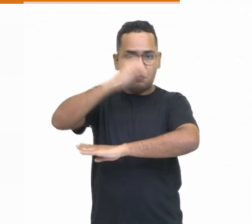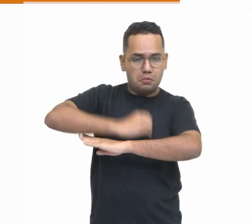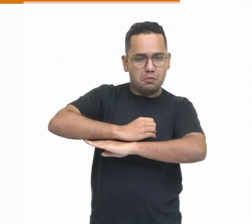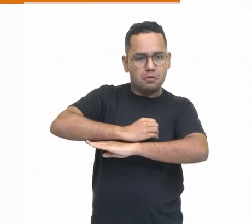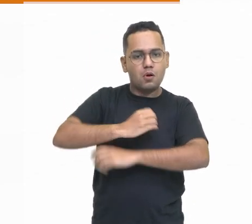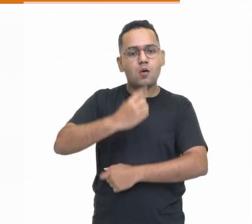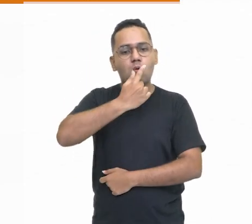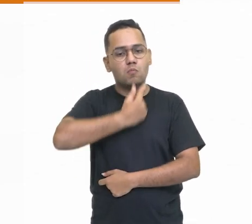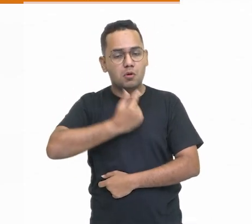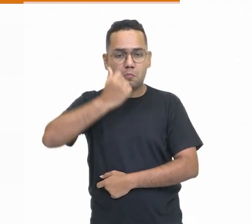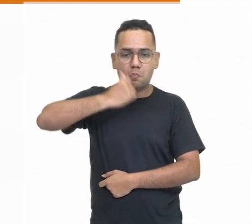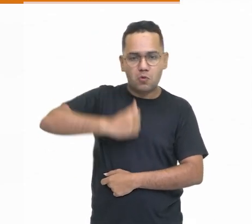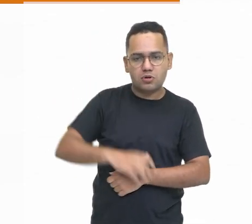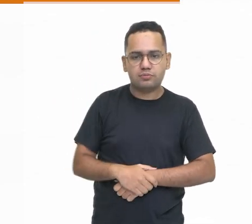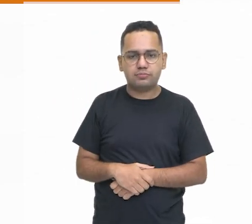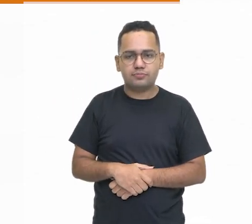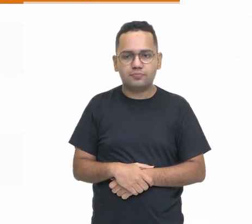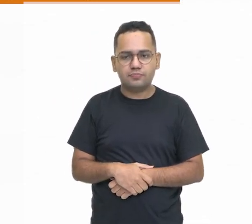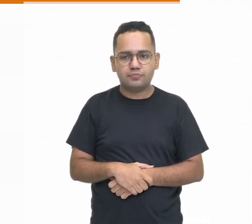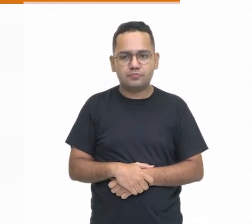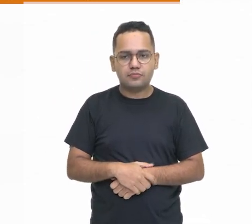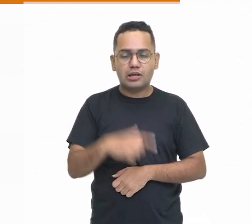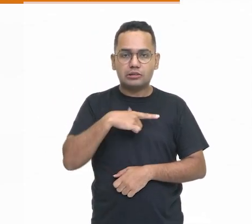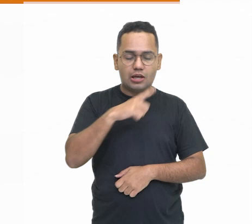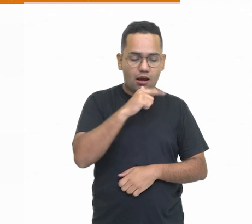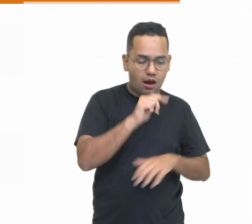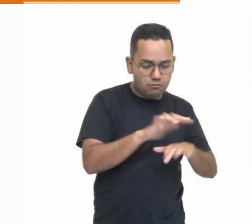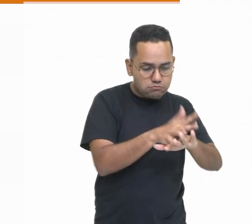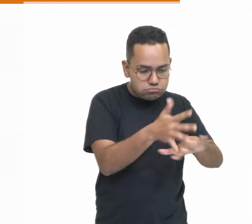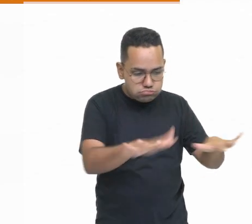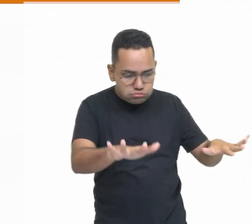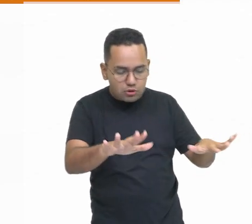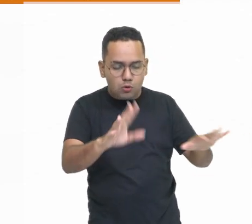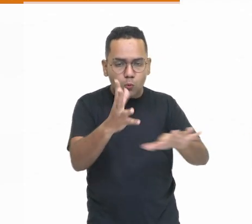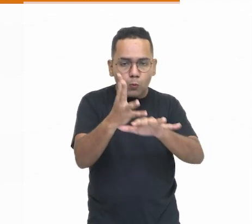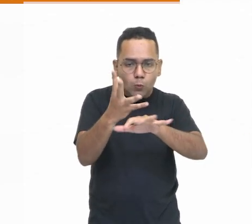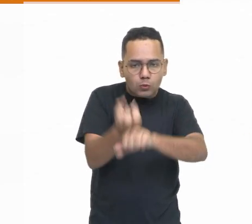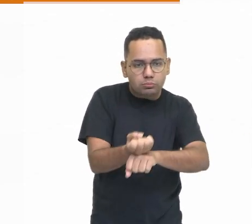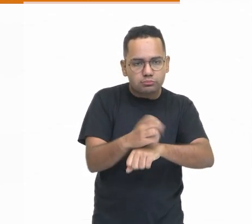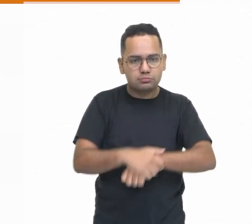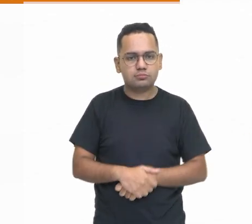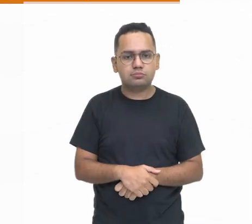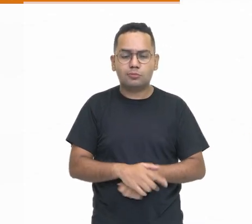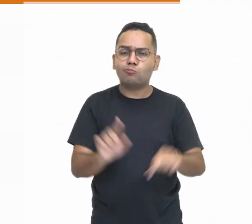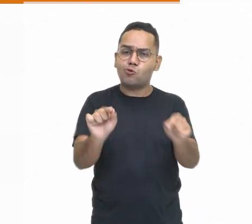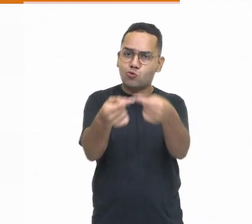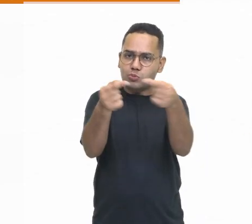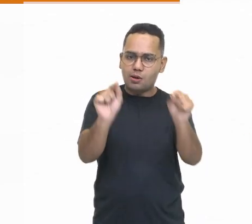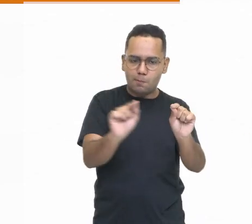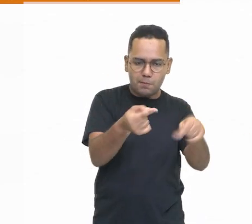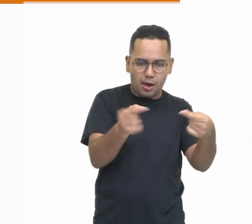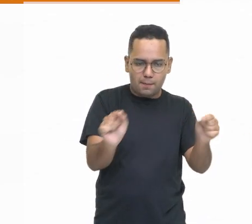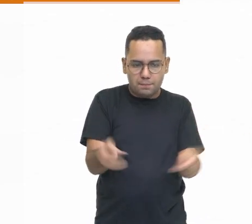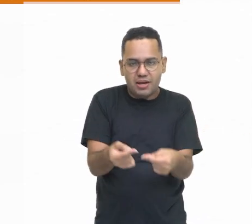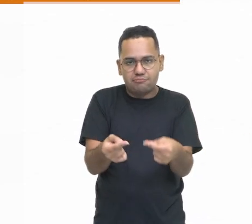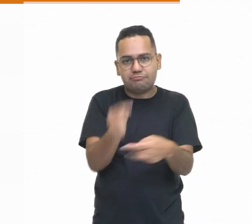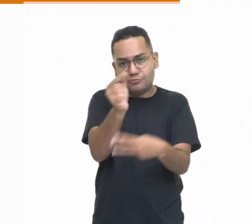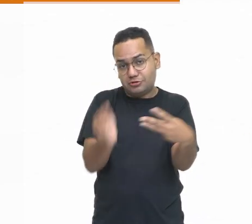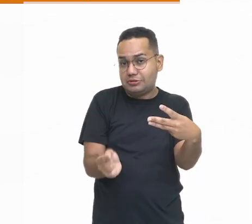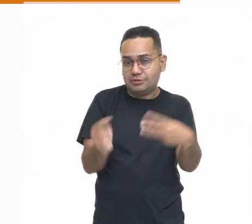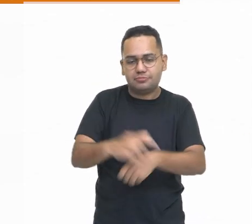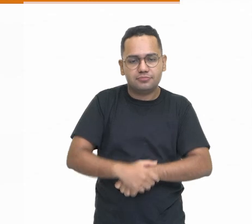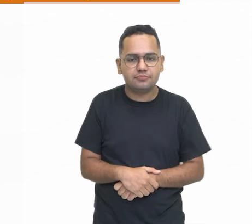e mulher, irrigado, seco. Esses elementos eles se complementavam, né? E apesar